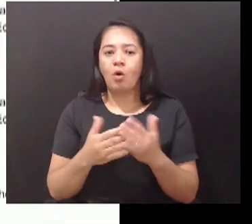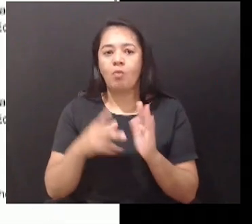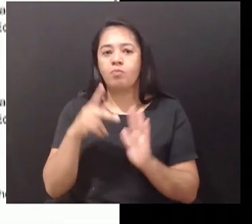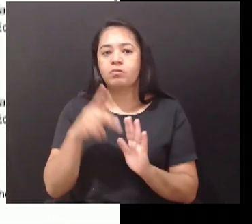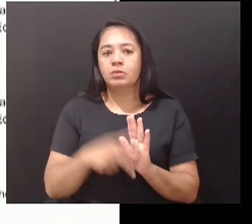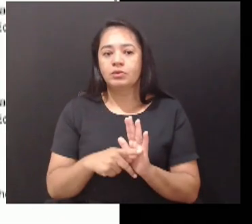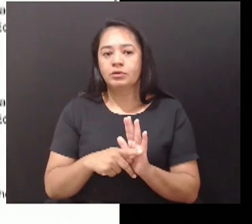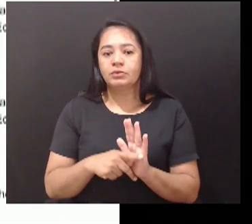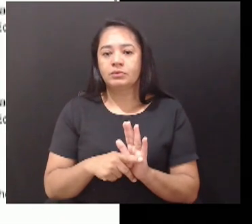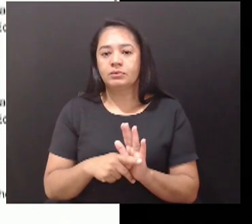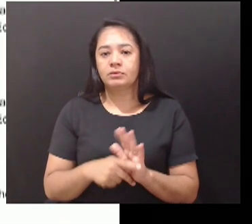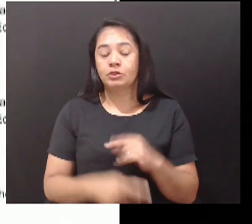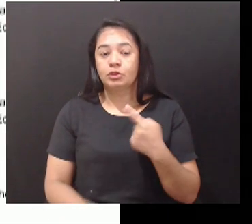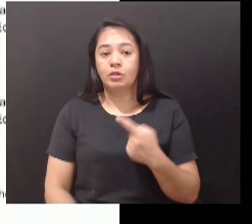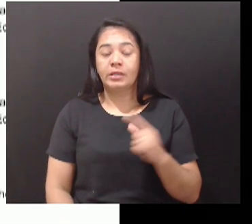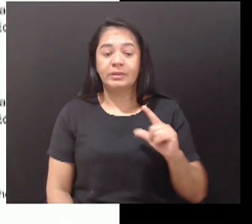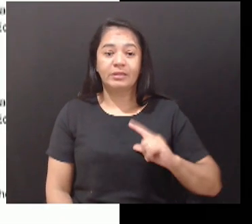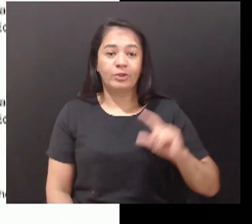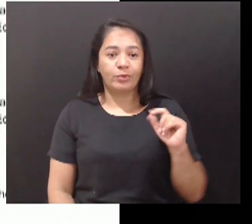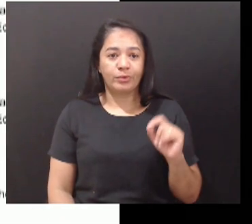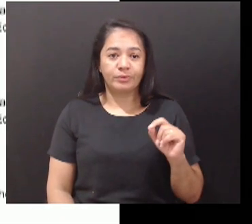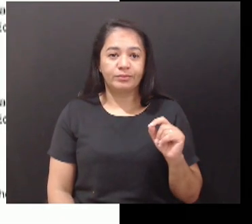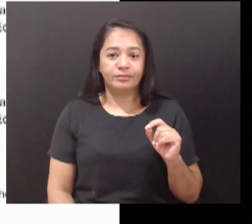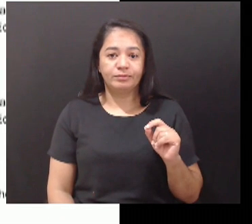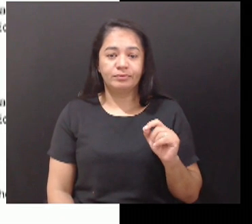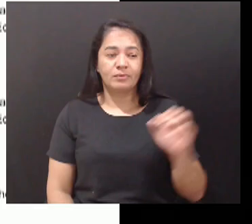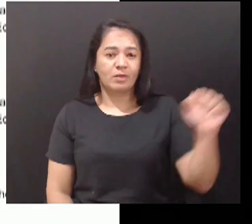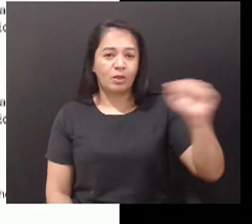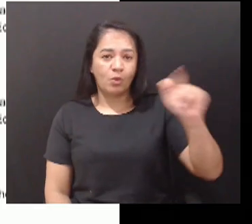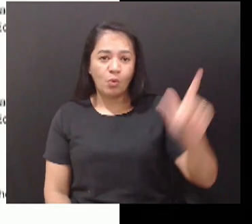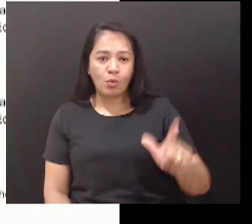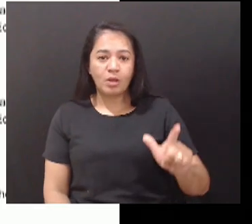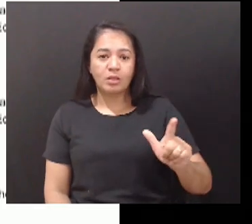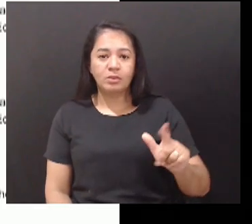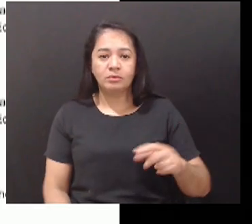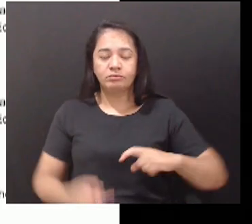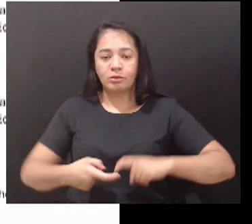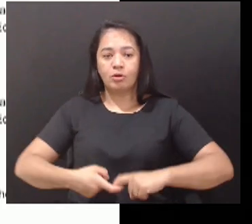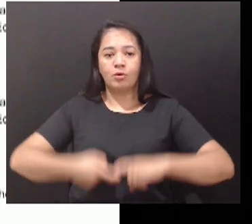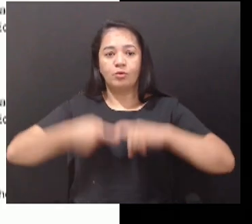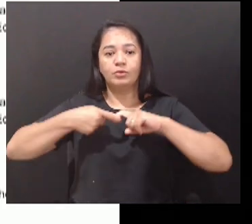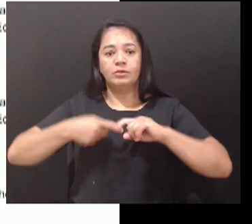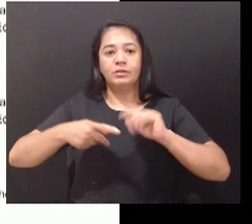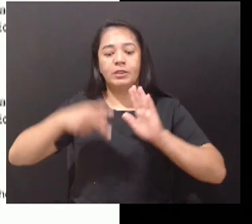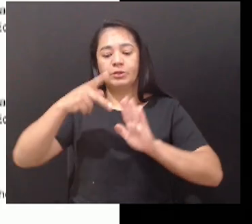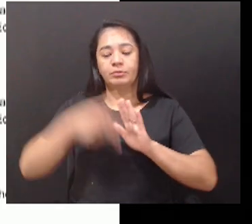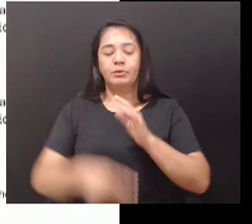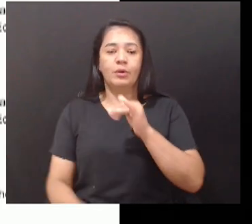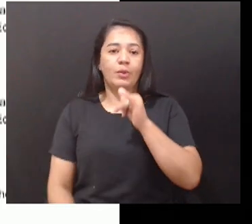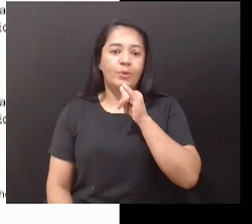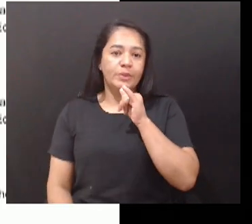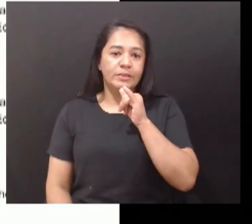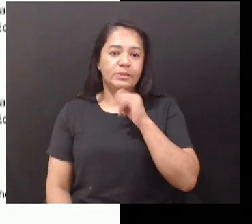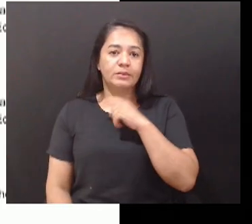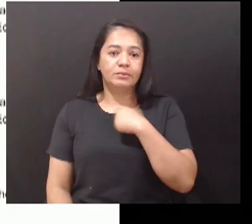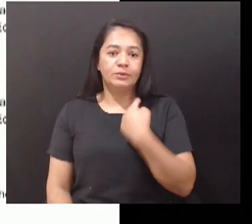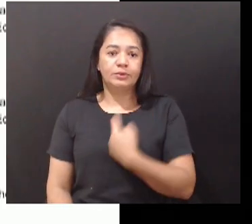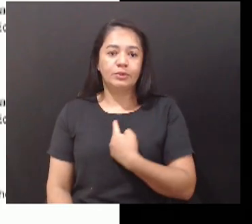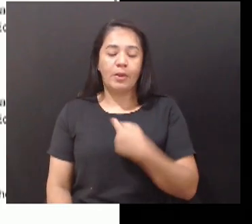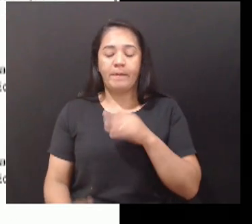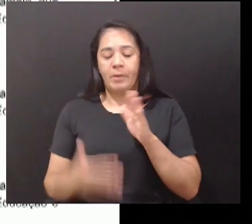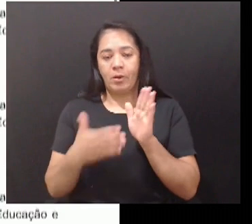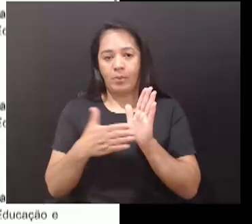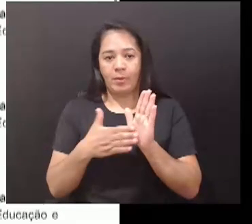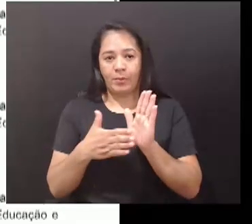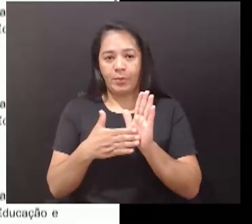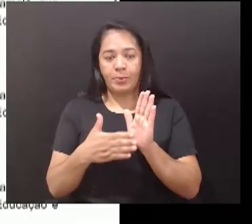Nós temos aqui em azul, é o link do projeto. Então, por exemplo, a gente pega uma proposta, essa que